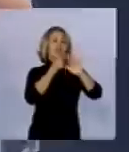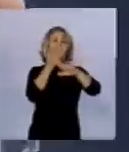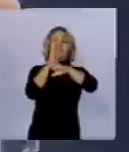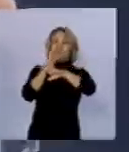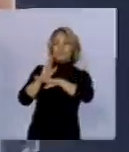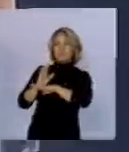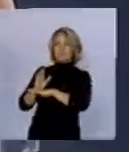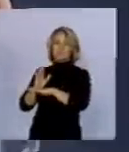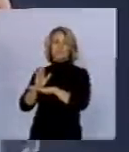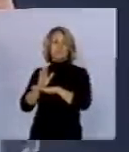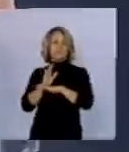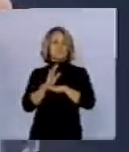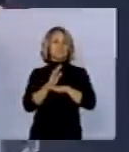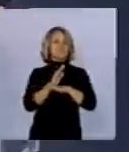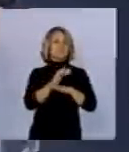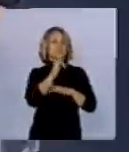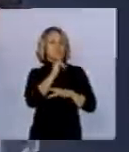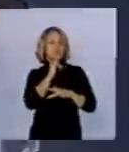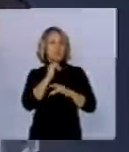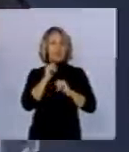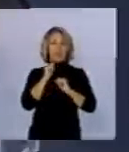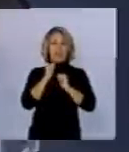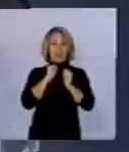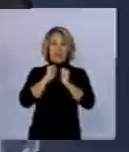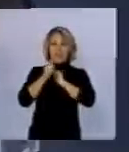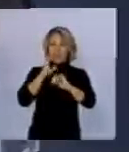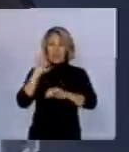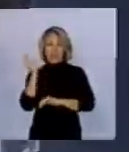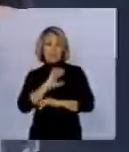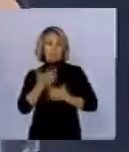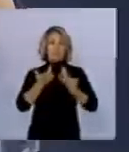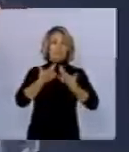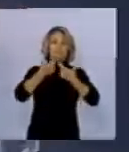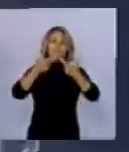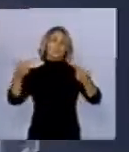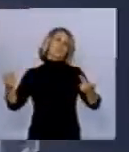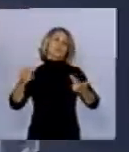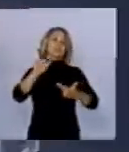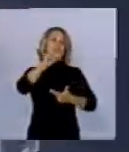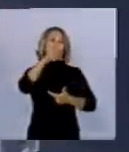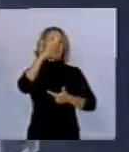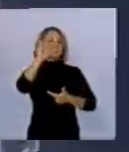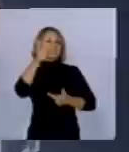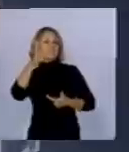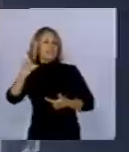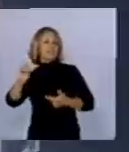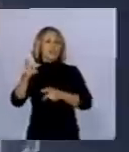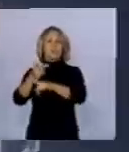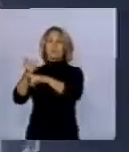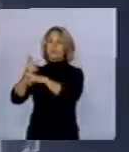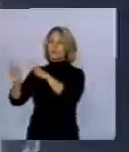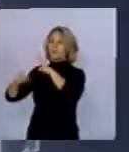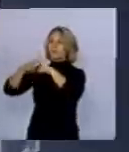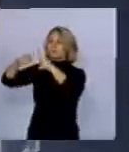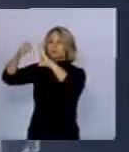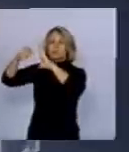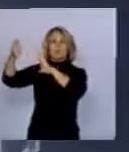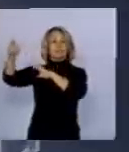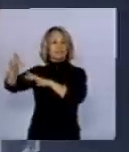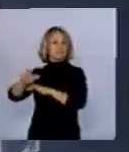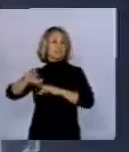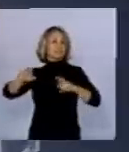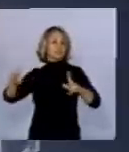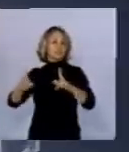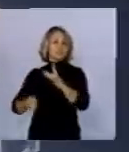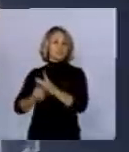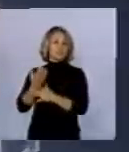dramaturgia ele quer uma série de ação ele vai procurar uma produt que faz séries que faz ficção se é um canal especializado em